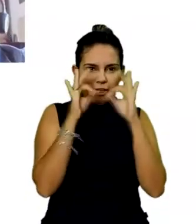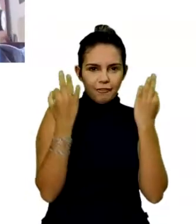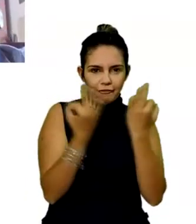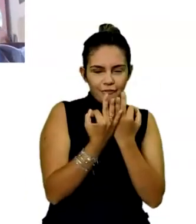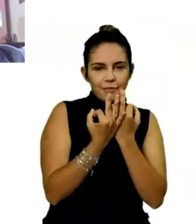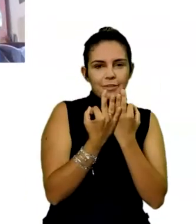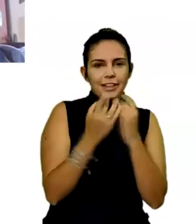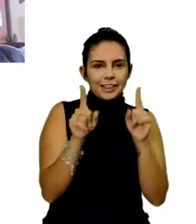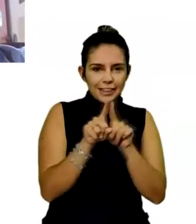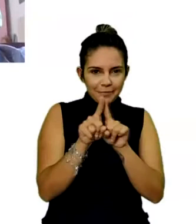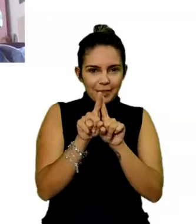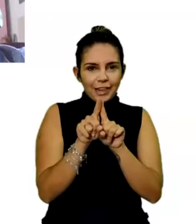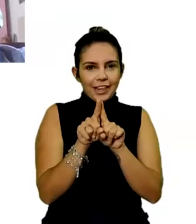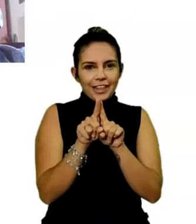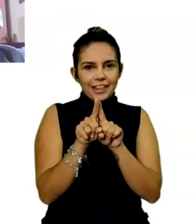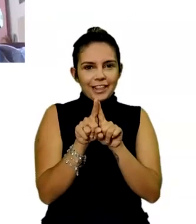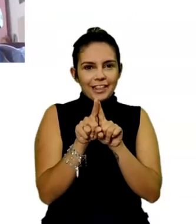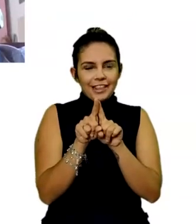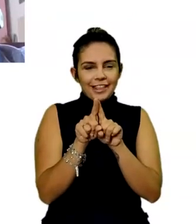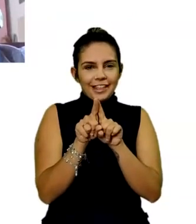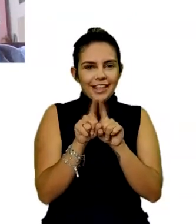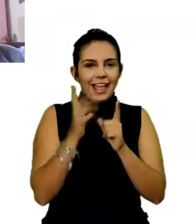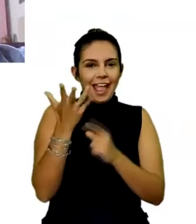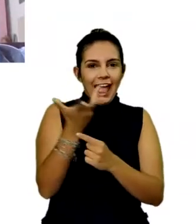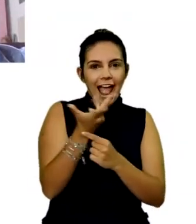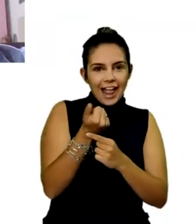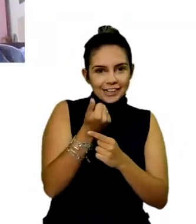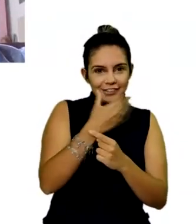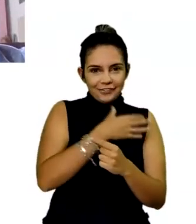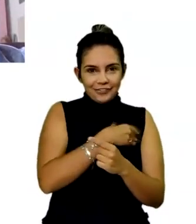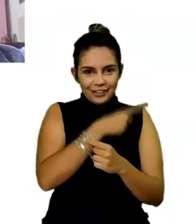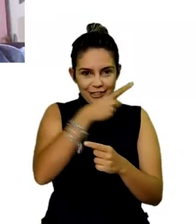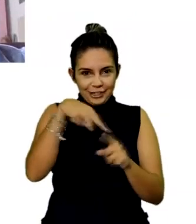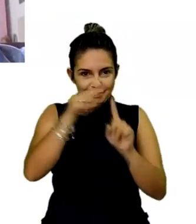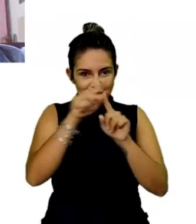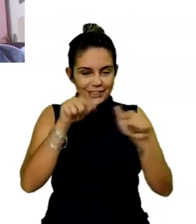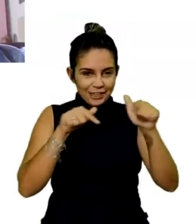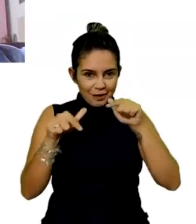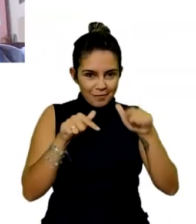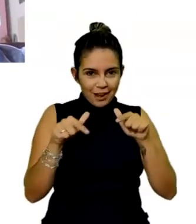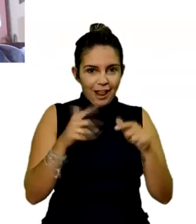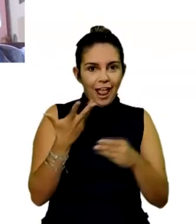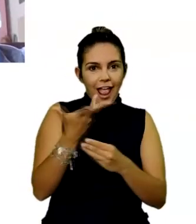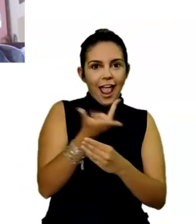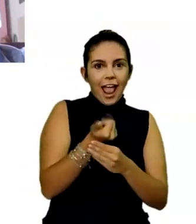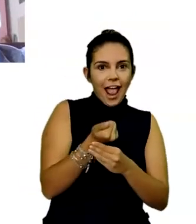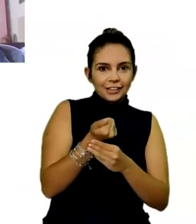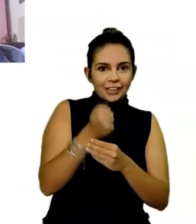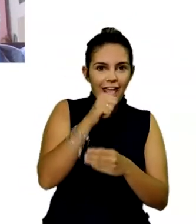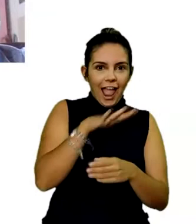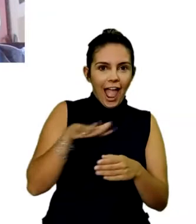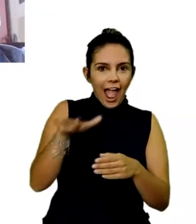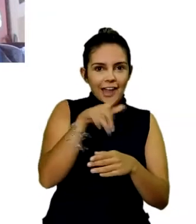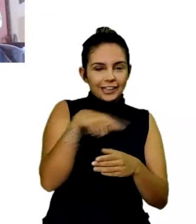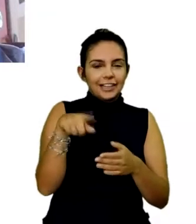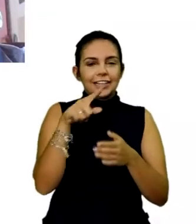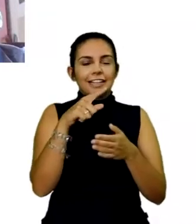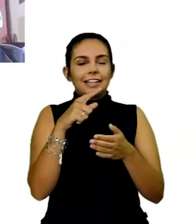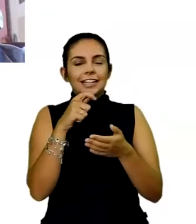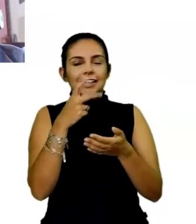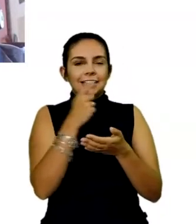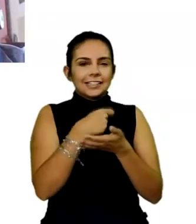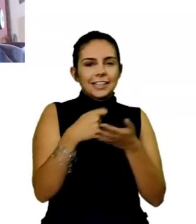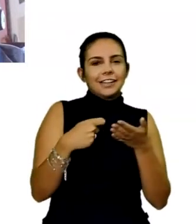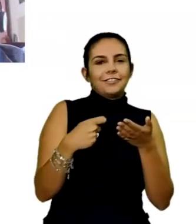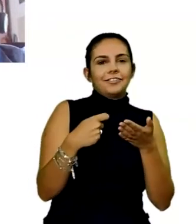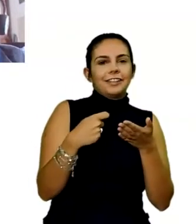família também entrou para o mundo das artes. Os filhos de vocês também têm trabalhado nessa área, também estão escrevendo, ilustrando.